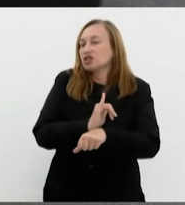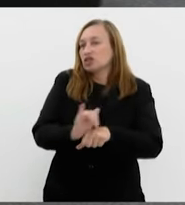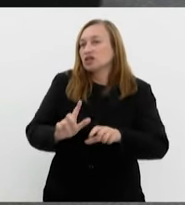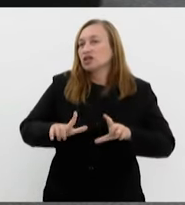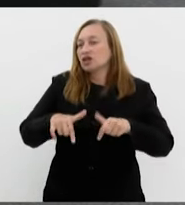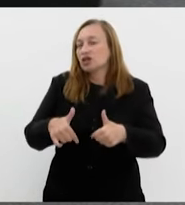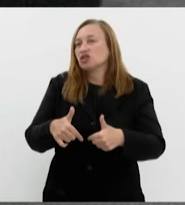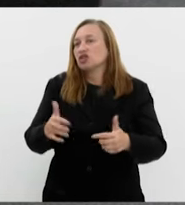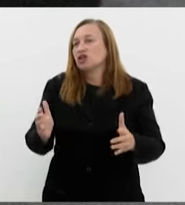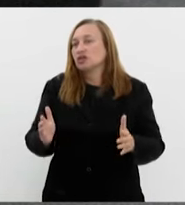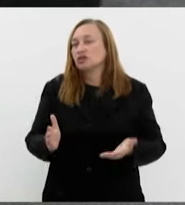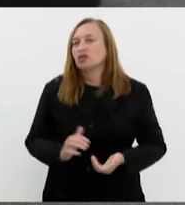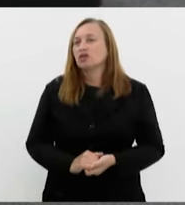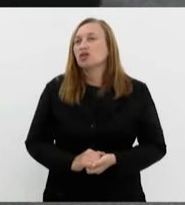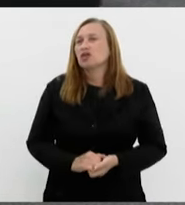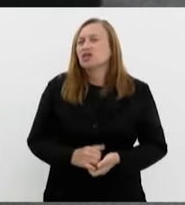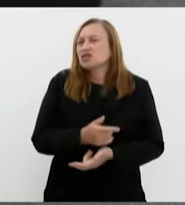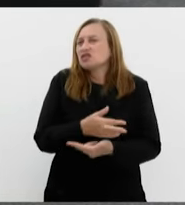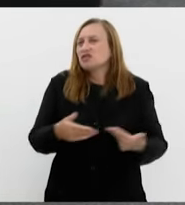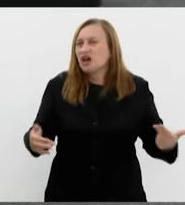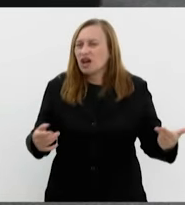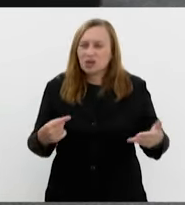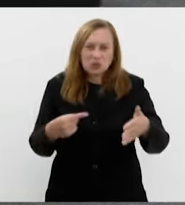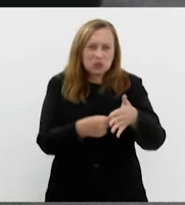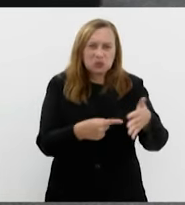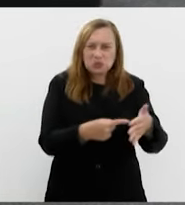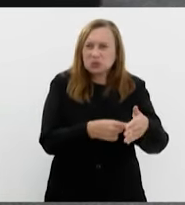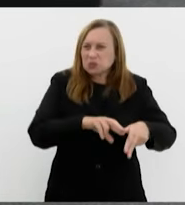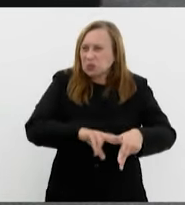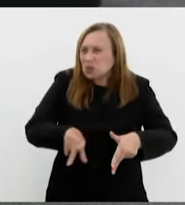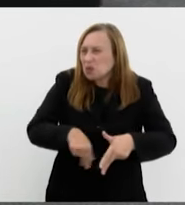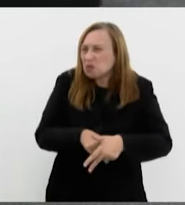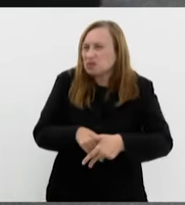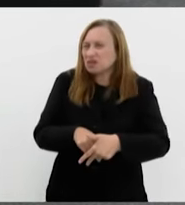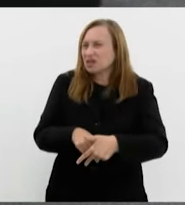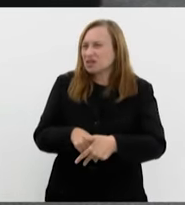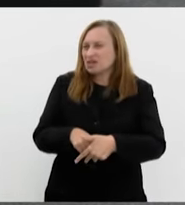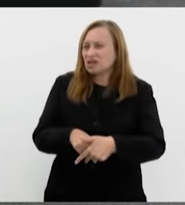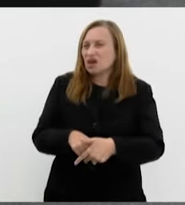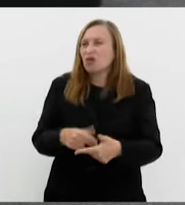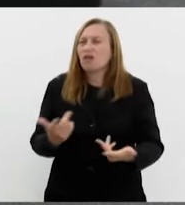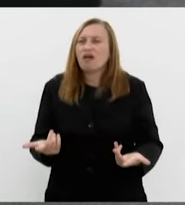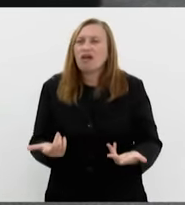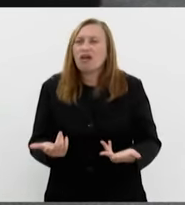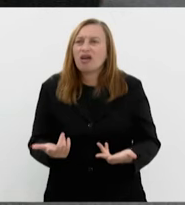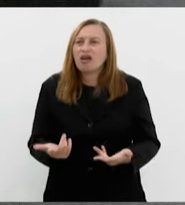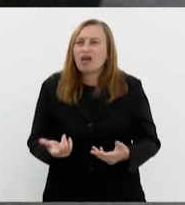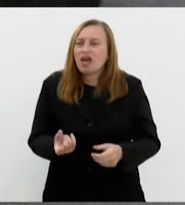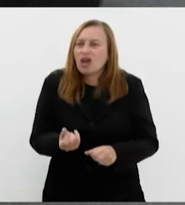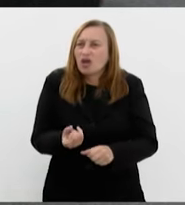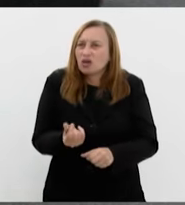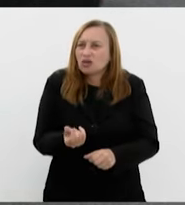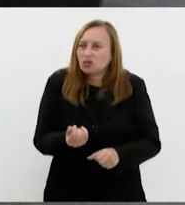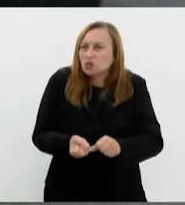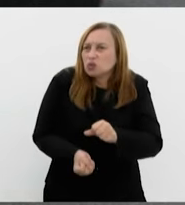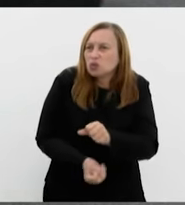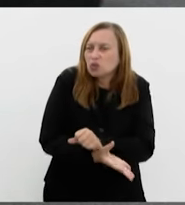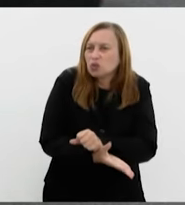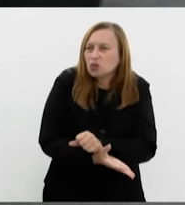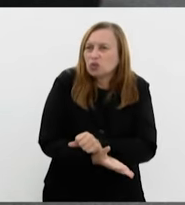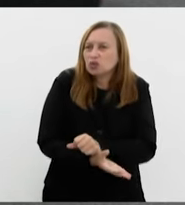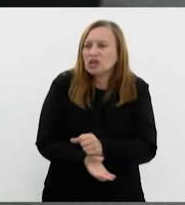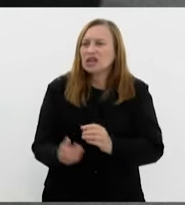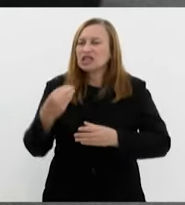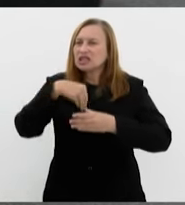tomadas. Depois de diversos escândalos de corrupção, é superfaturamento de quem tinha, é maquininha, poxa, de cartão de crédito dentro de presídio, entre